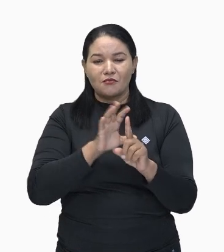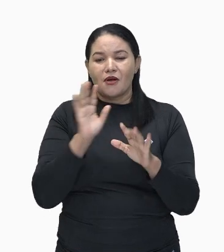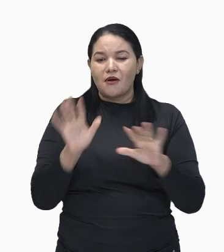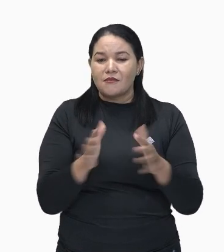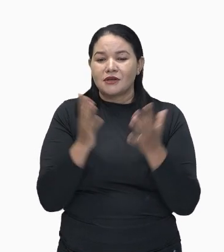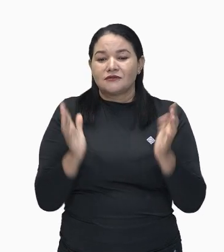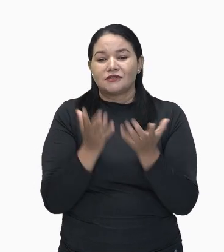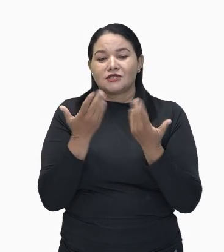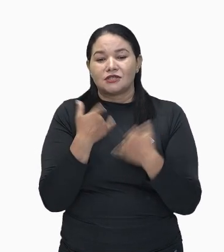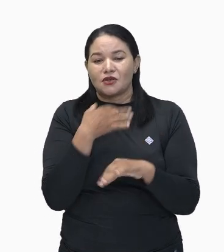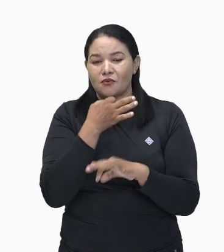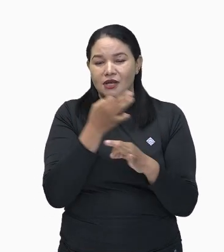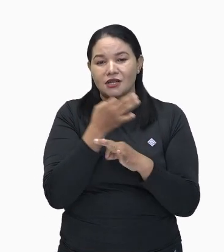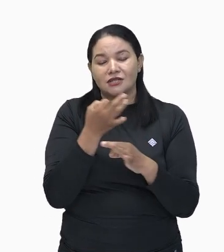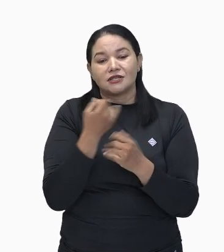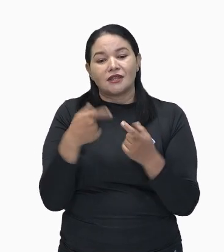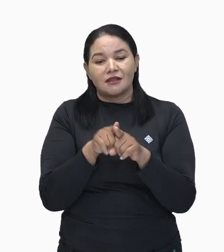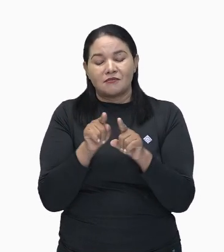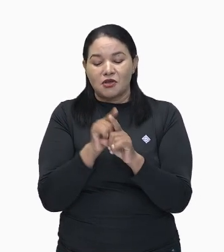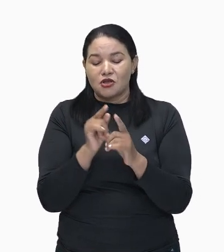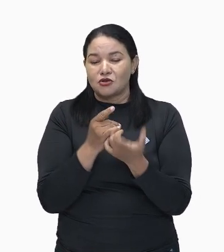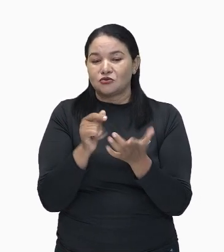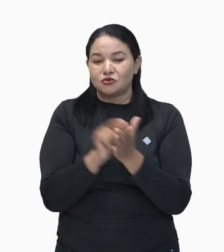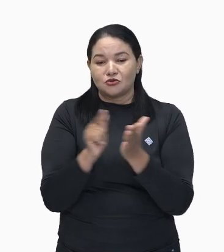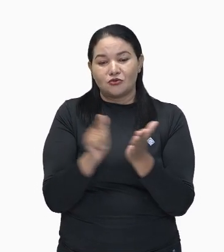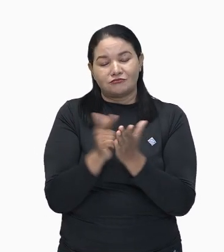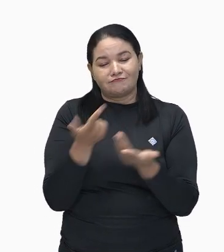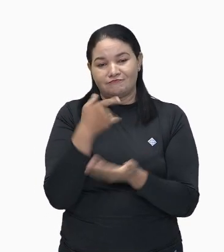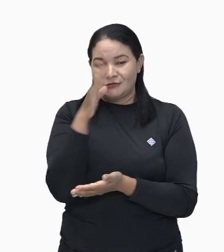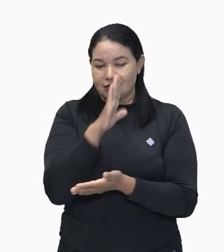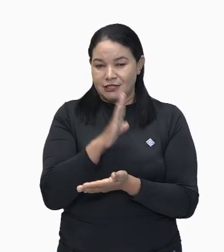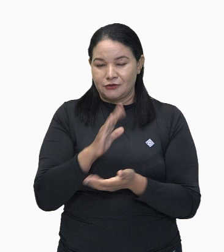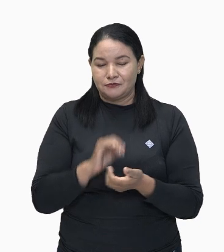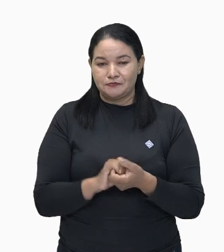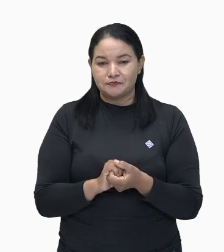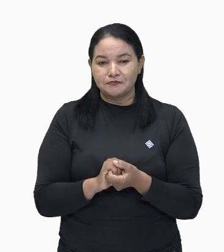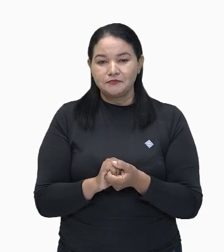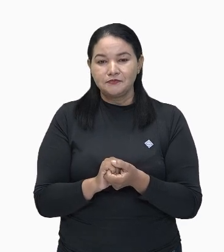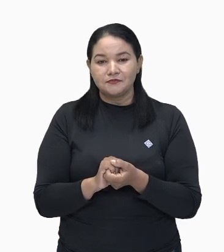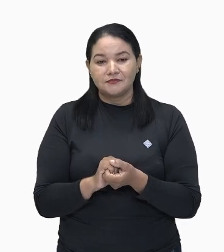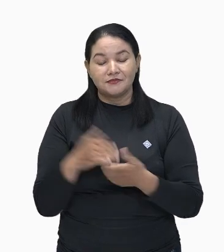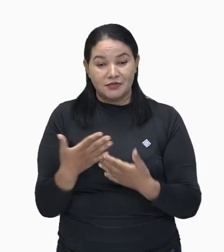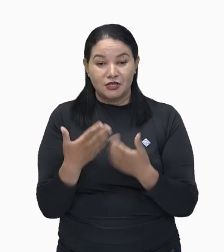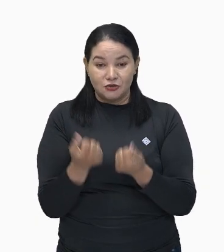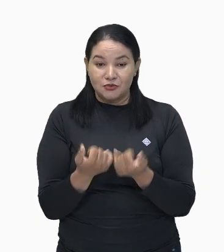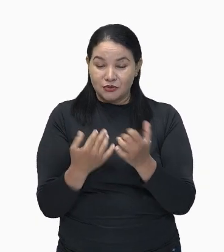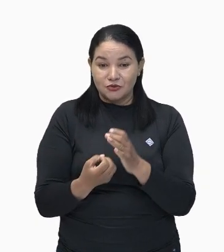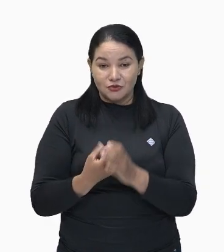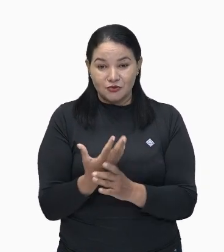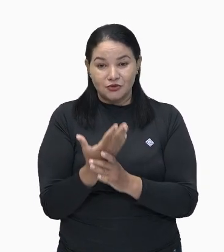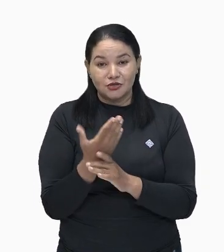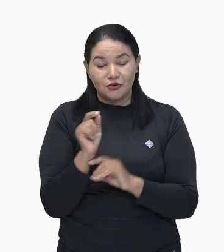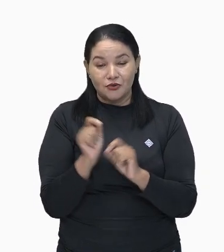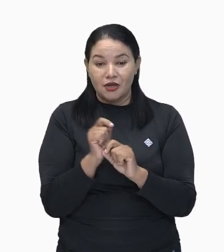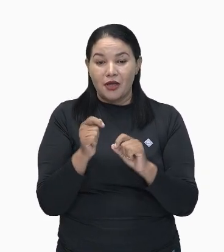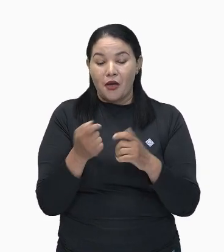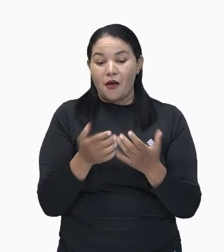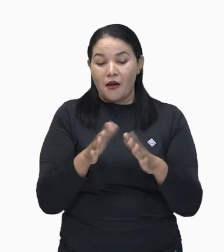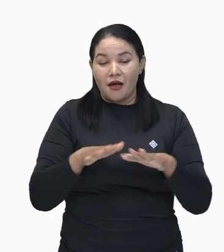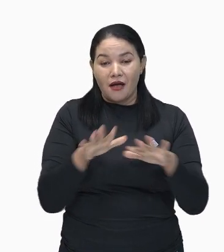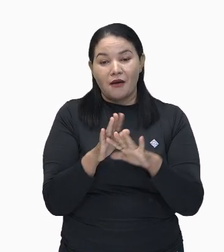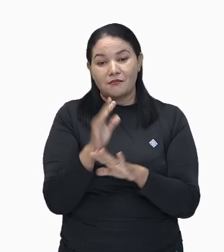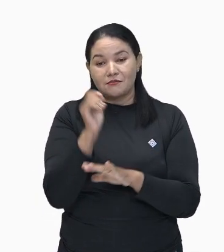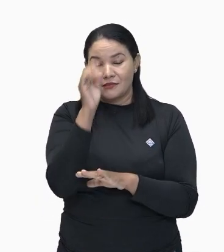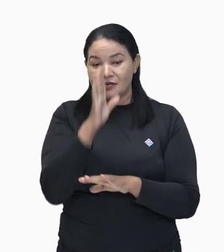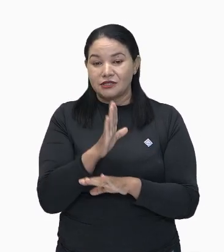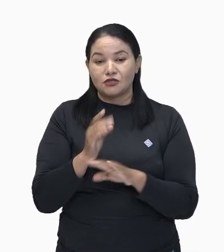de crítica nos jornais brasileiros. Então, olha só, ela surgiu no cenário brasileiro em 1958